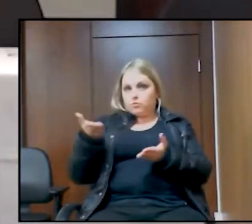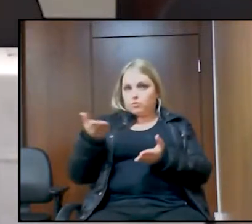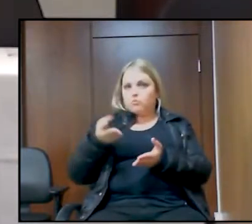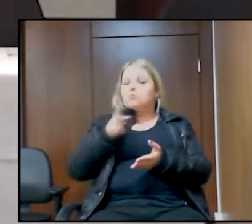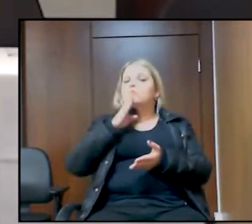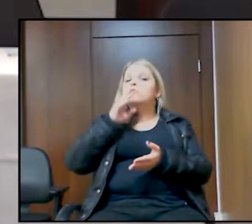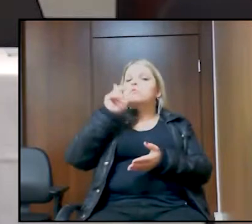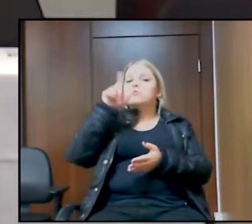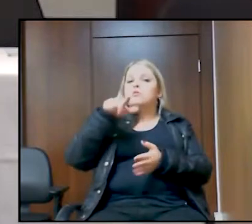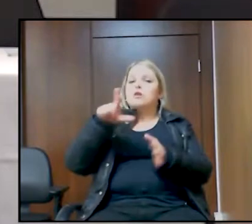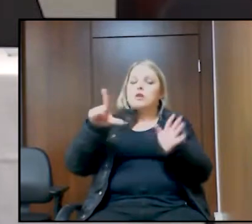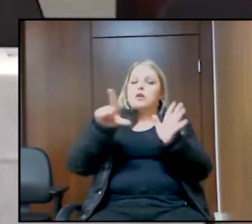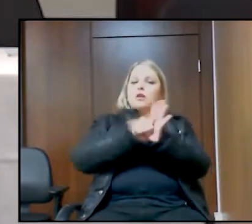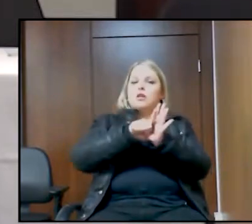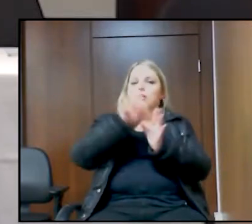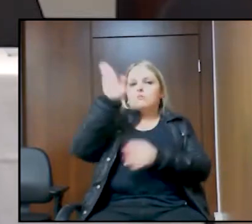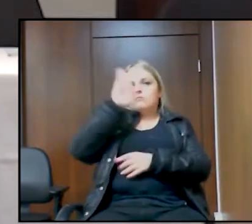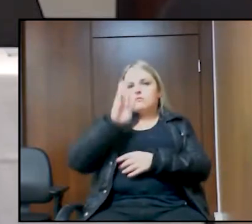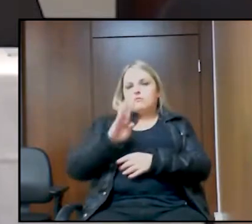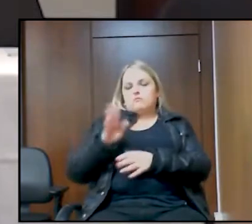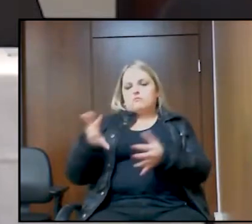Lei Brasileira de Inclusão, LBI,